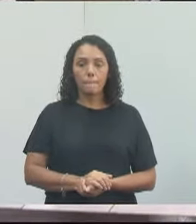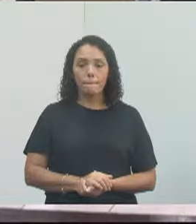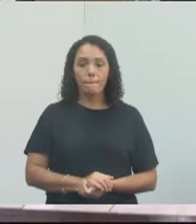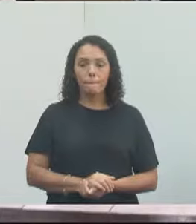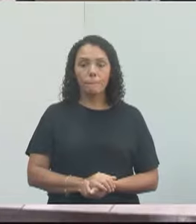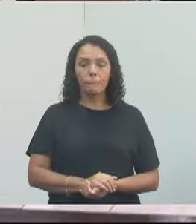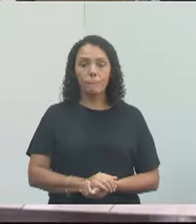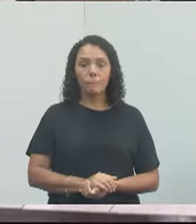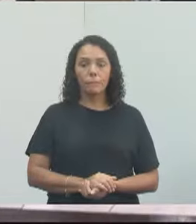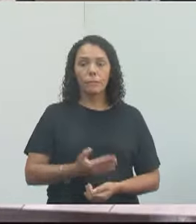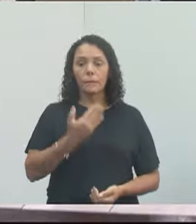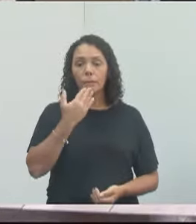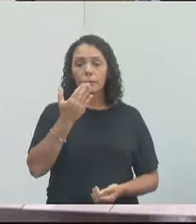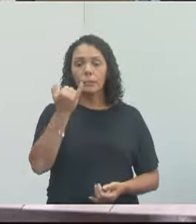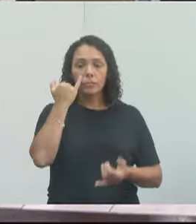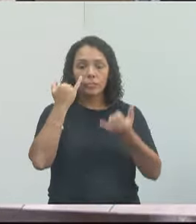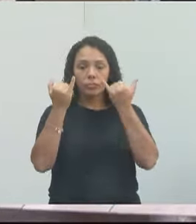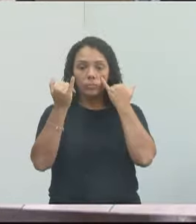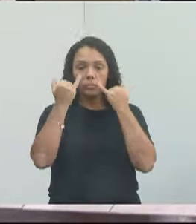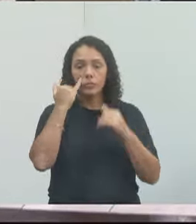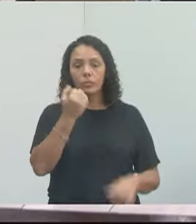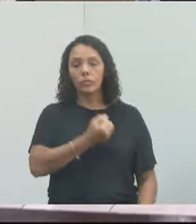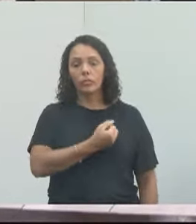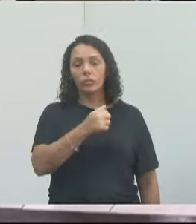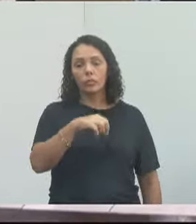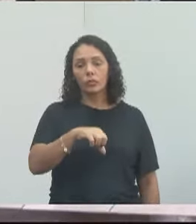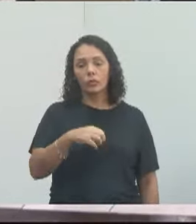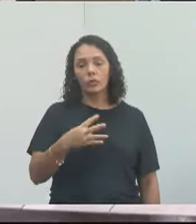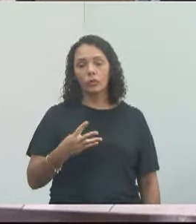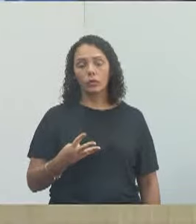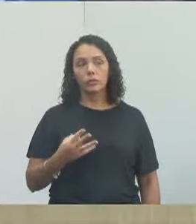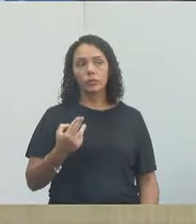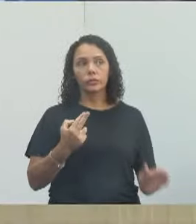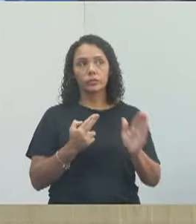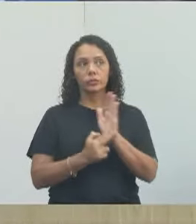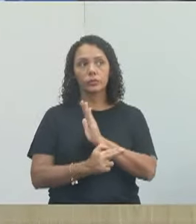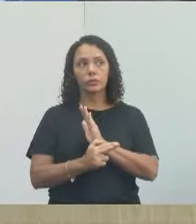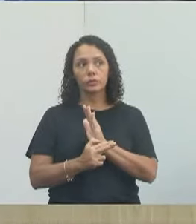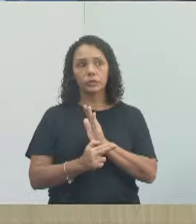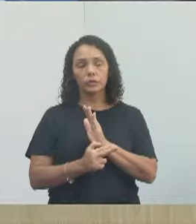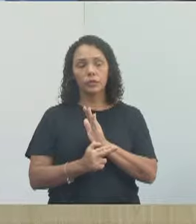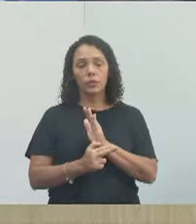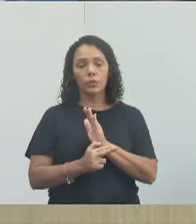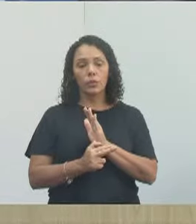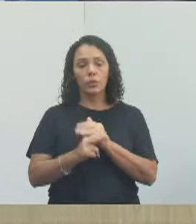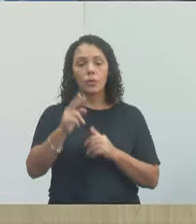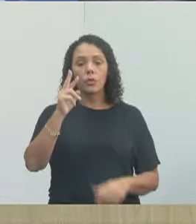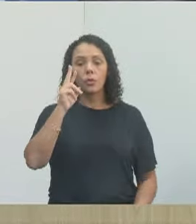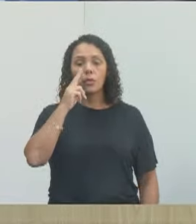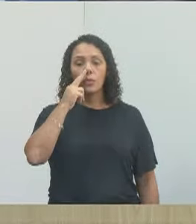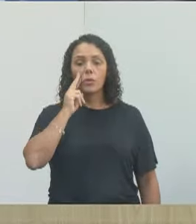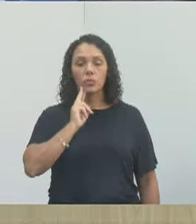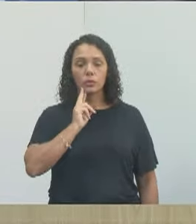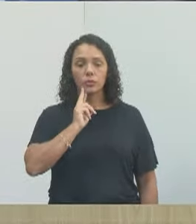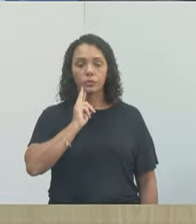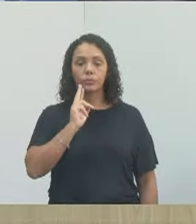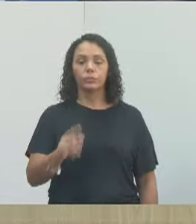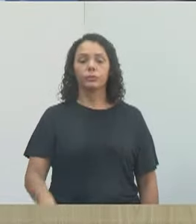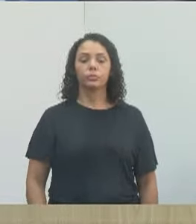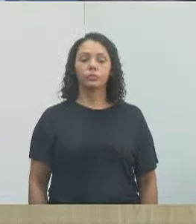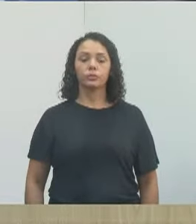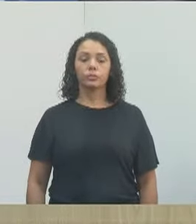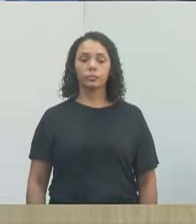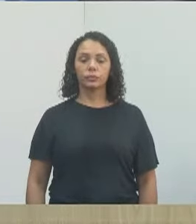pedido de informações número 94 autoria Vereador Rogério Timóteo